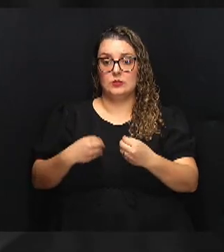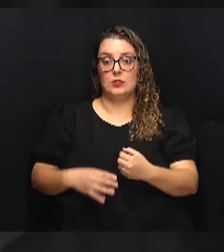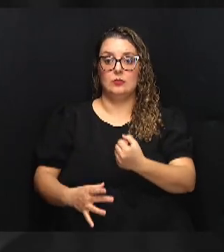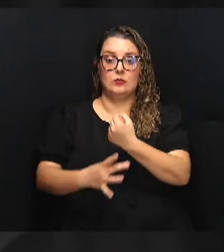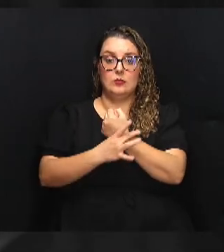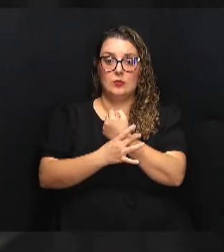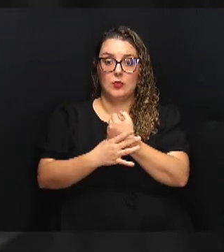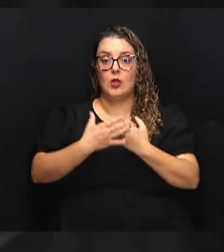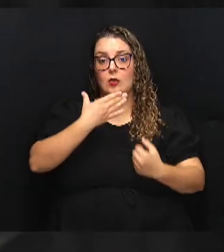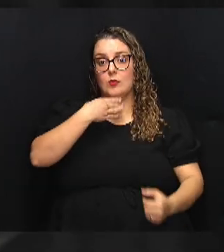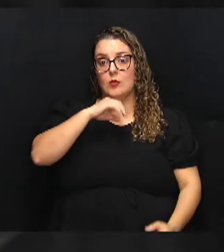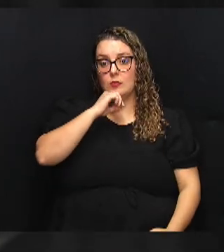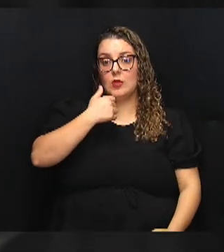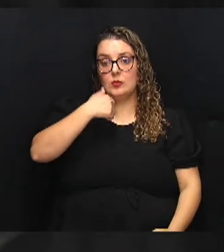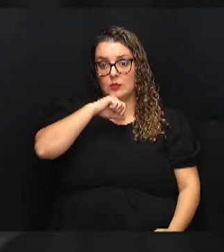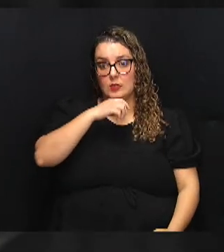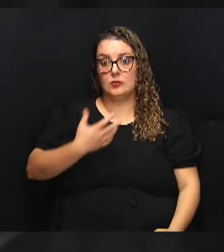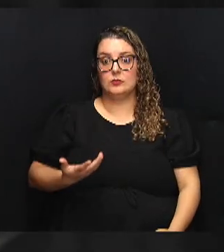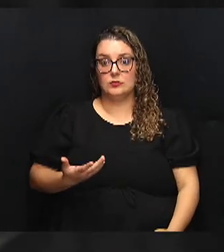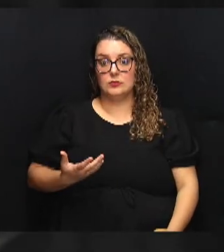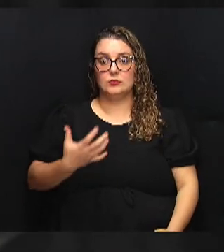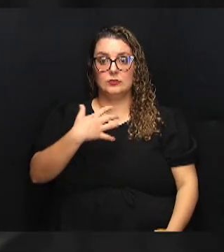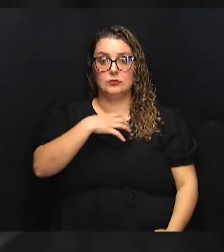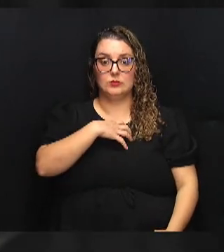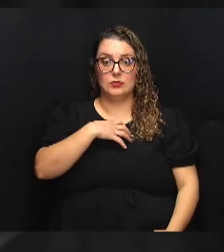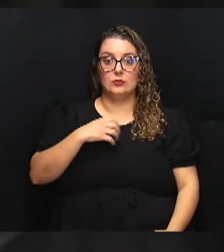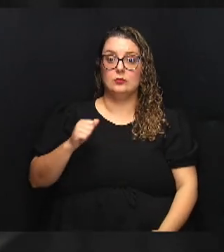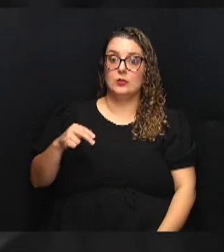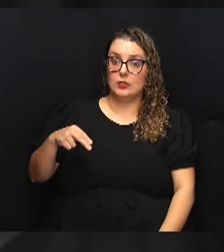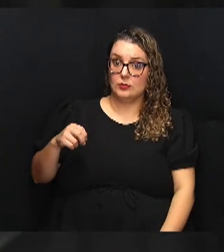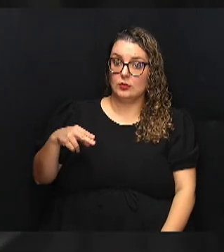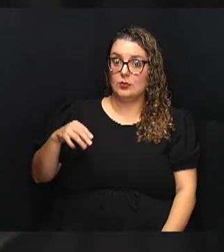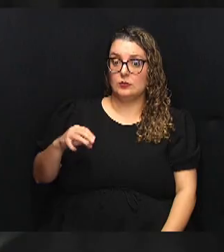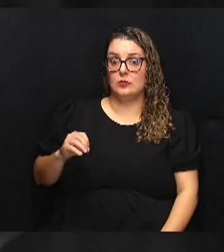para o pai, para o aluno, tudo isso de forma anônima, tá? Que fique claro.